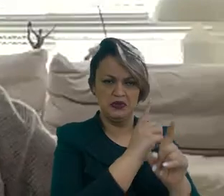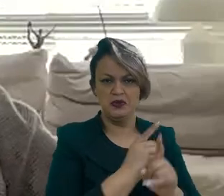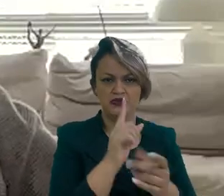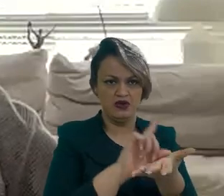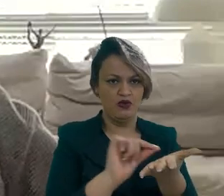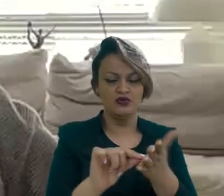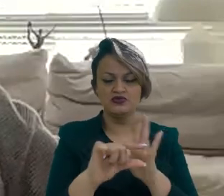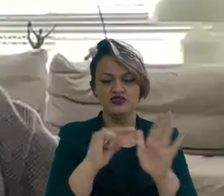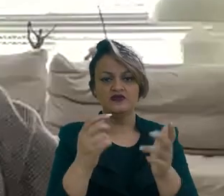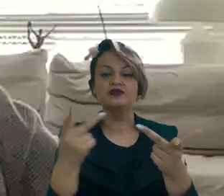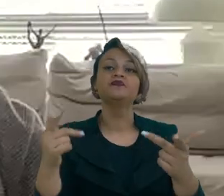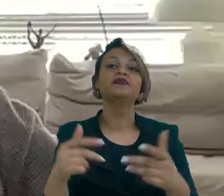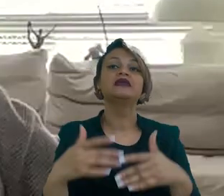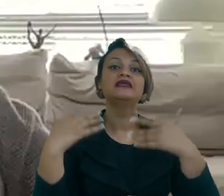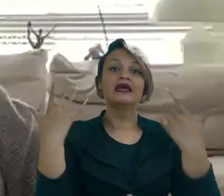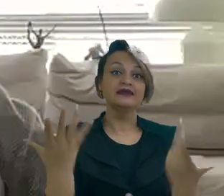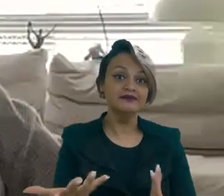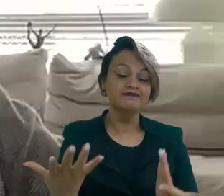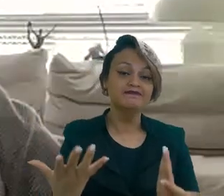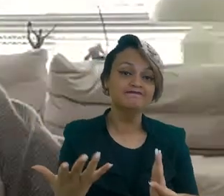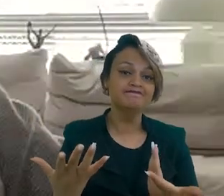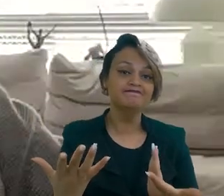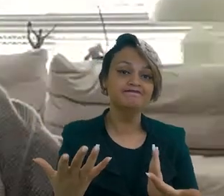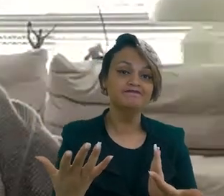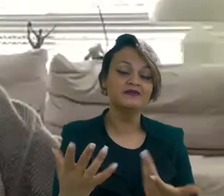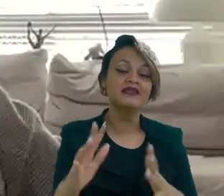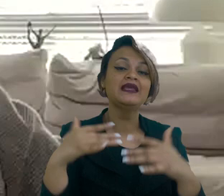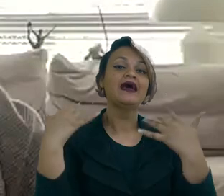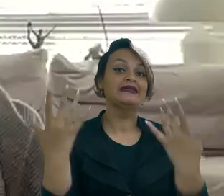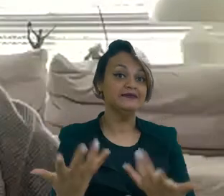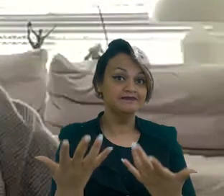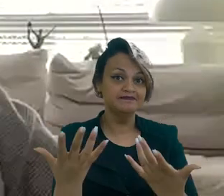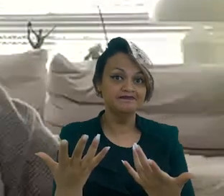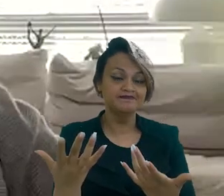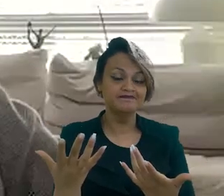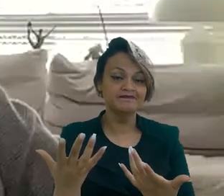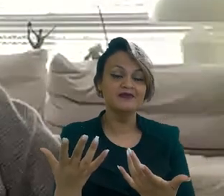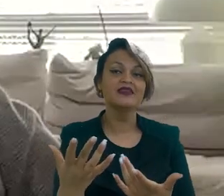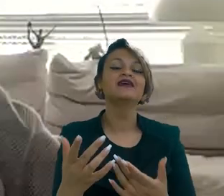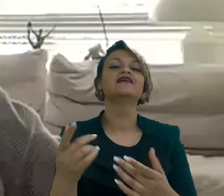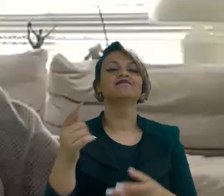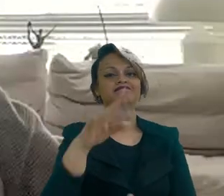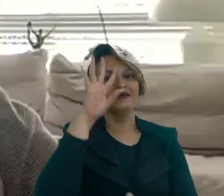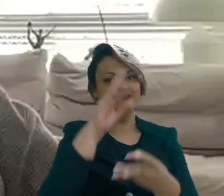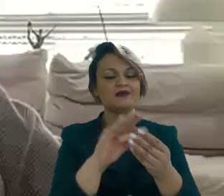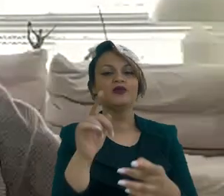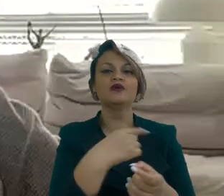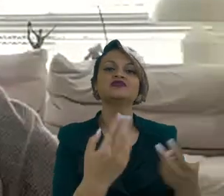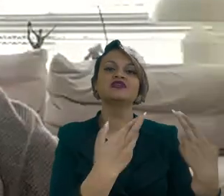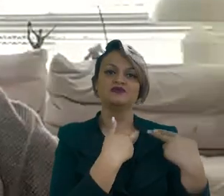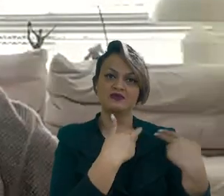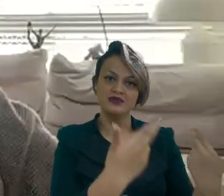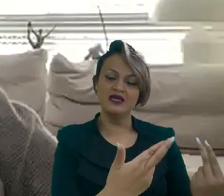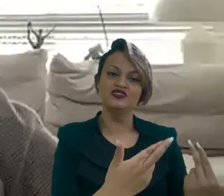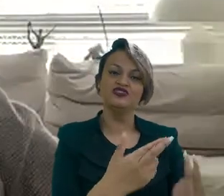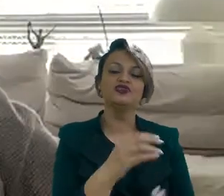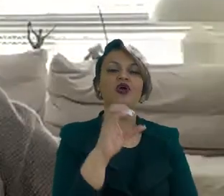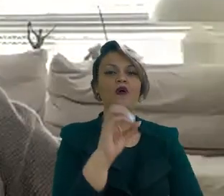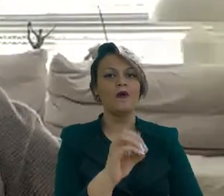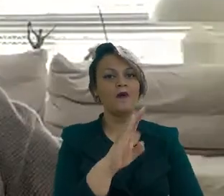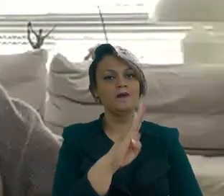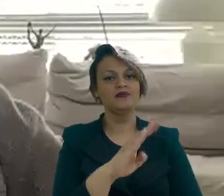de 37 do Código Civil nós temos sim nós temos sim responsabilidade